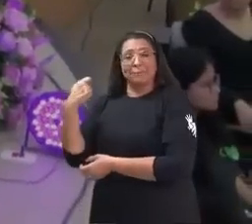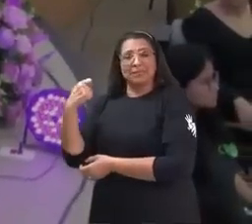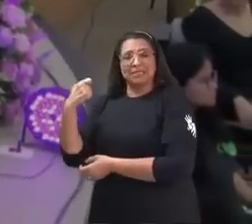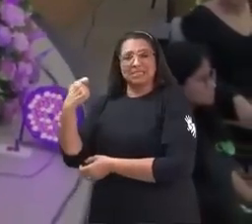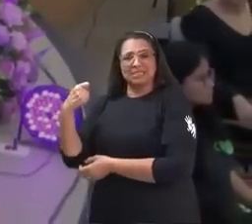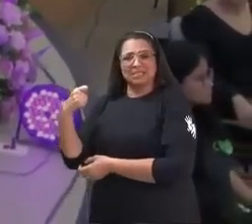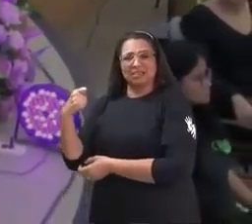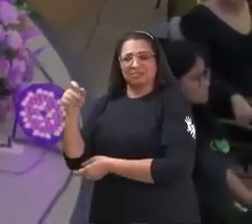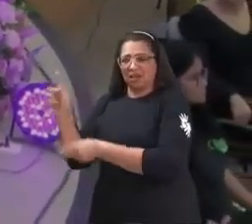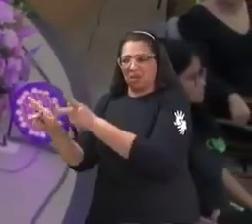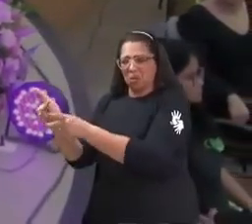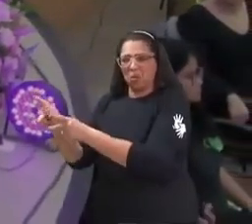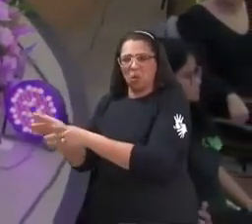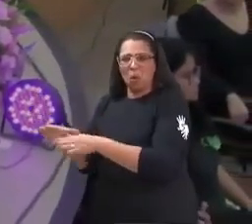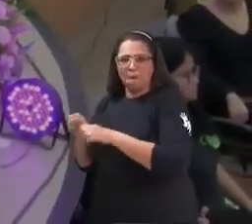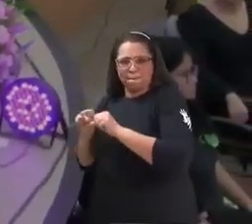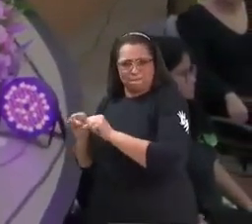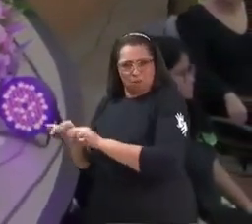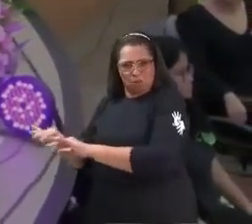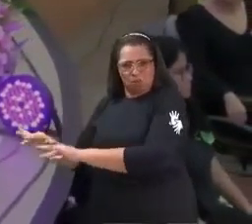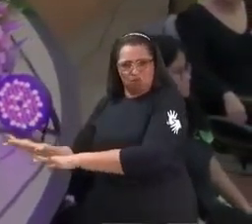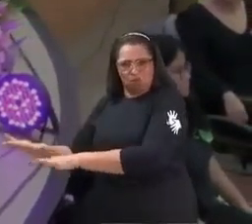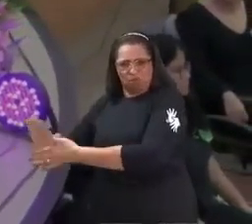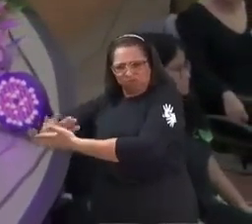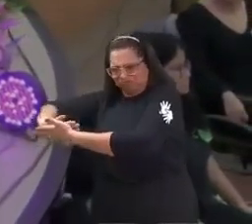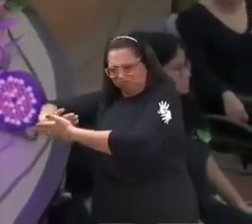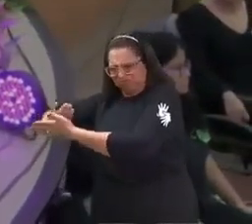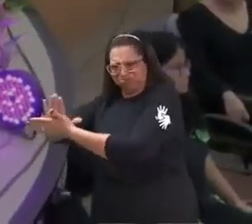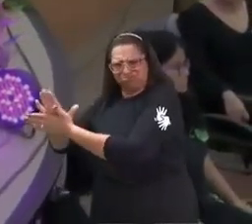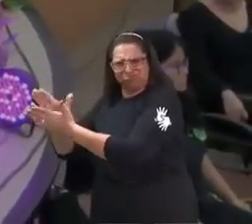Quando no tabernáculo já não tinha esperança.